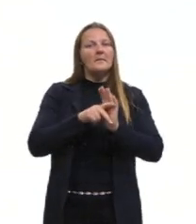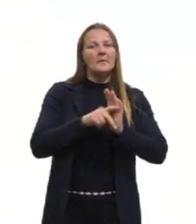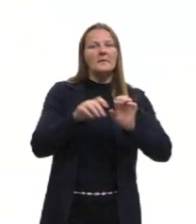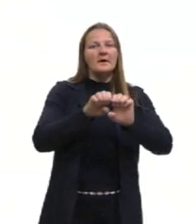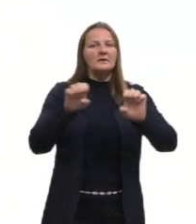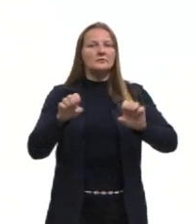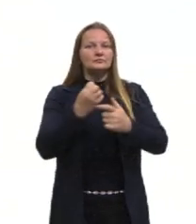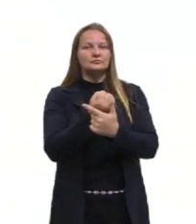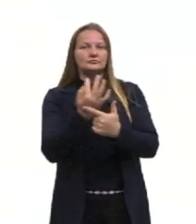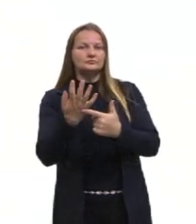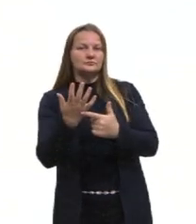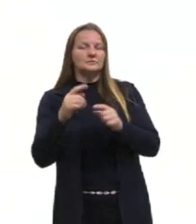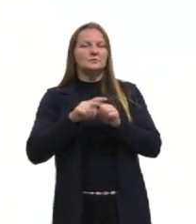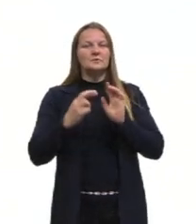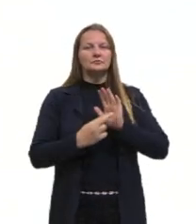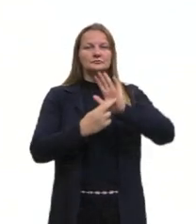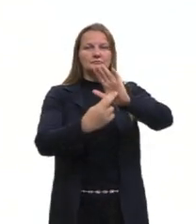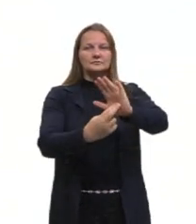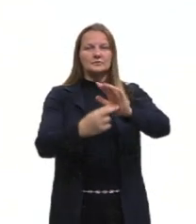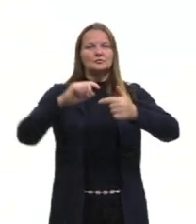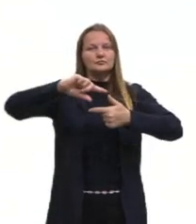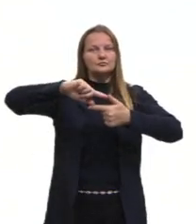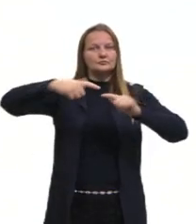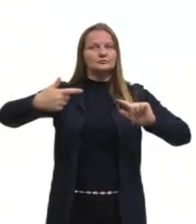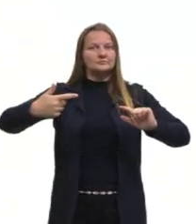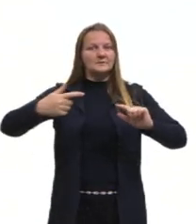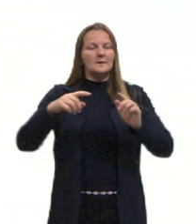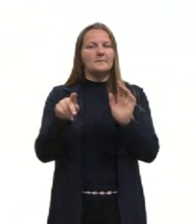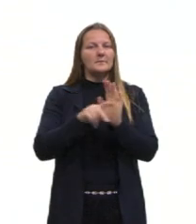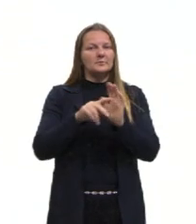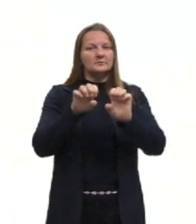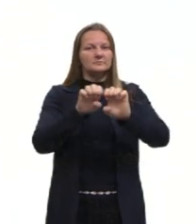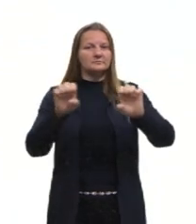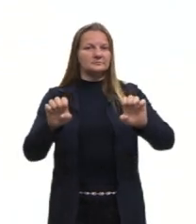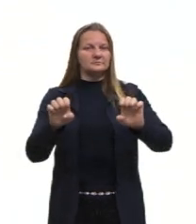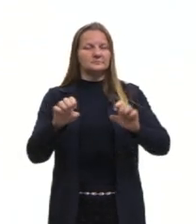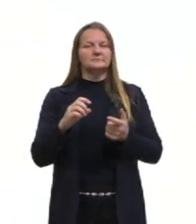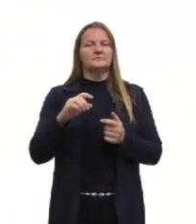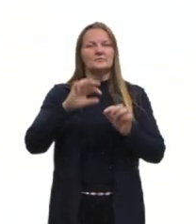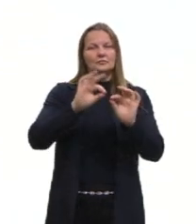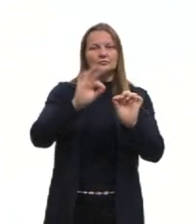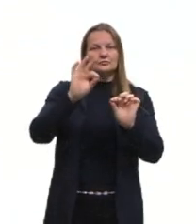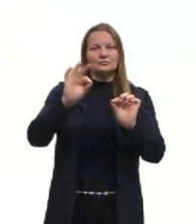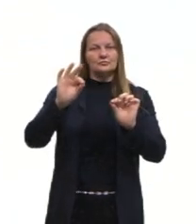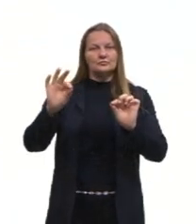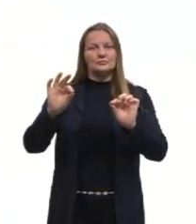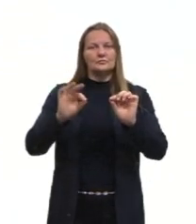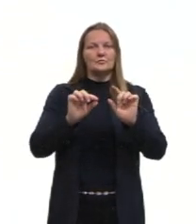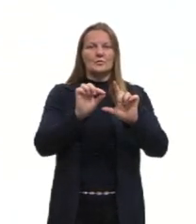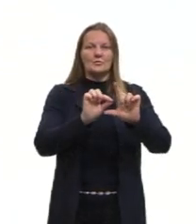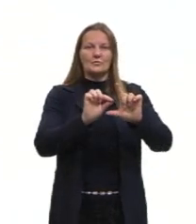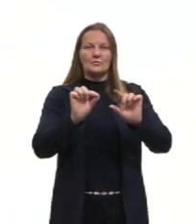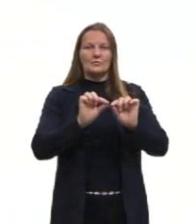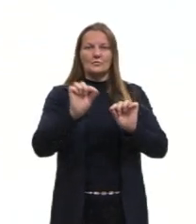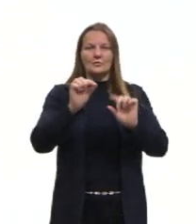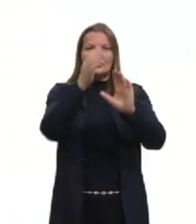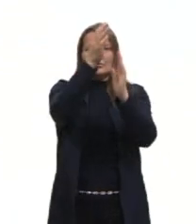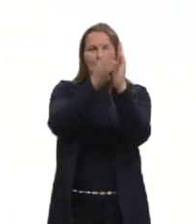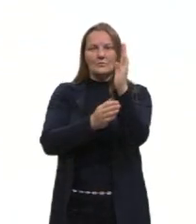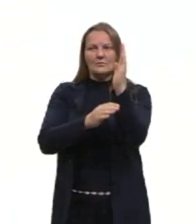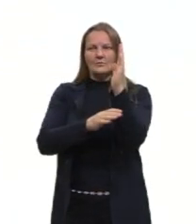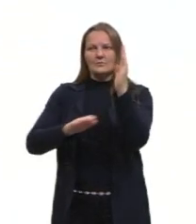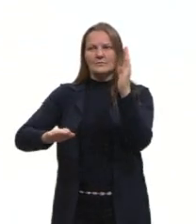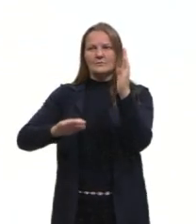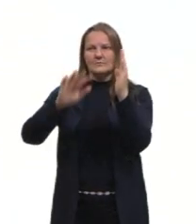algébrica e a representação geométrica dessa equação que forma então a reta né o nosso plano cartesiano